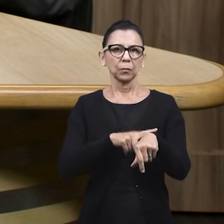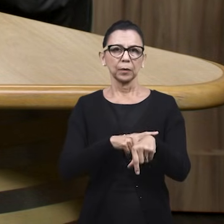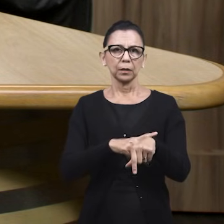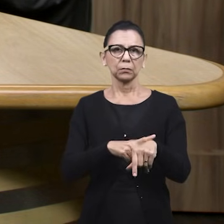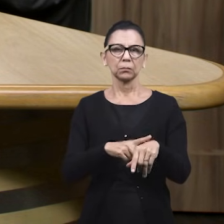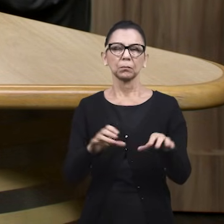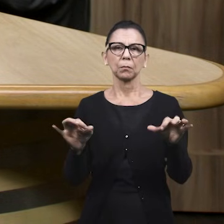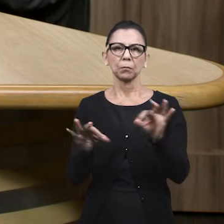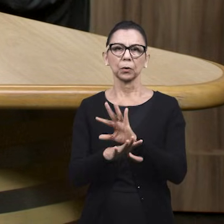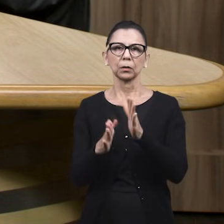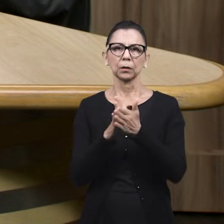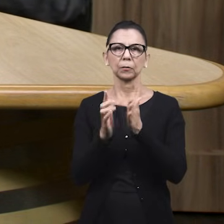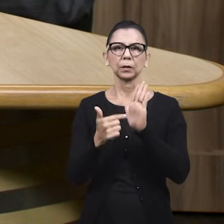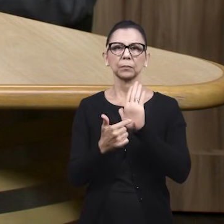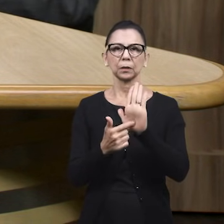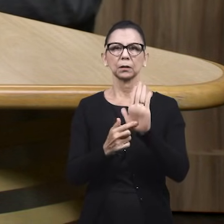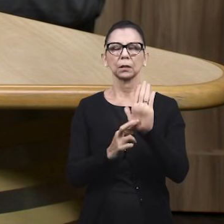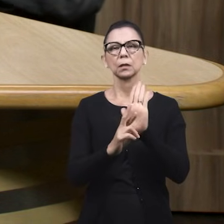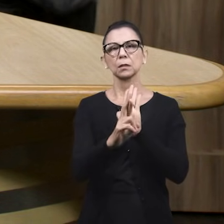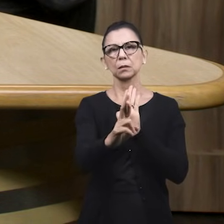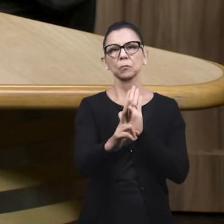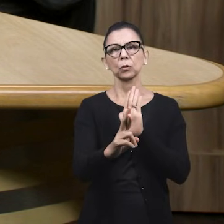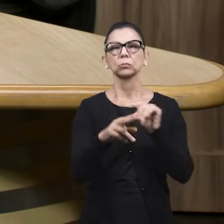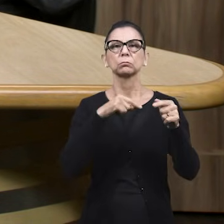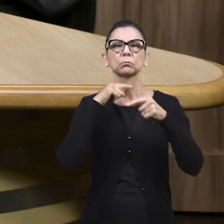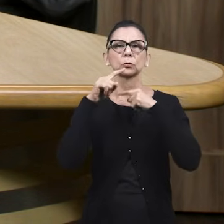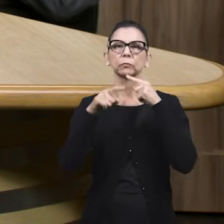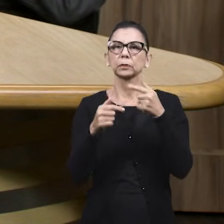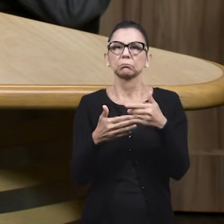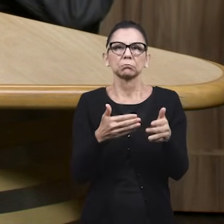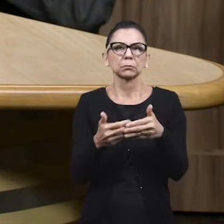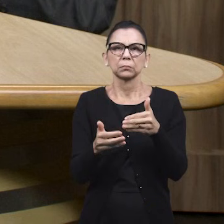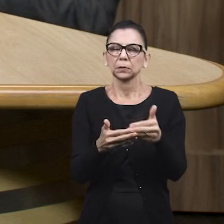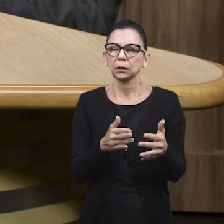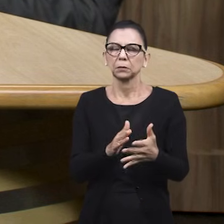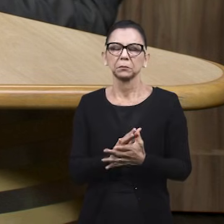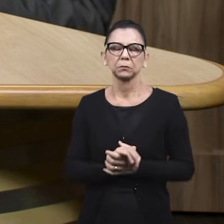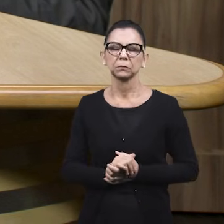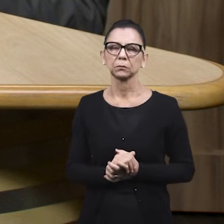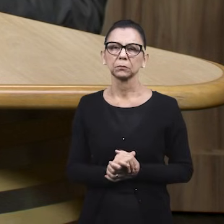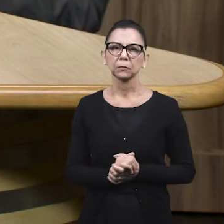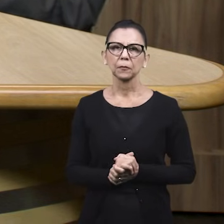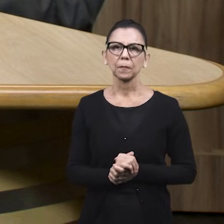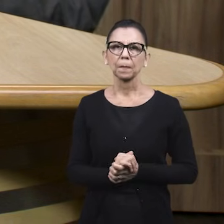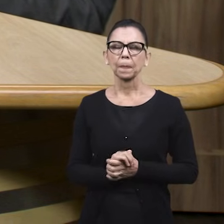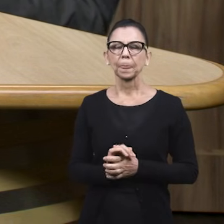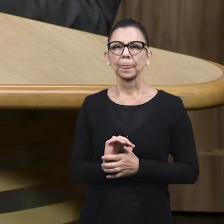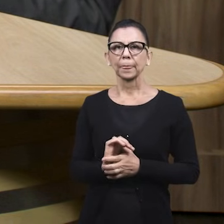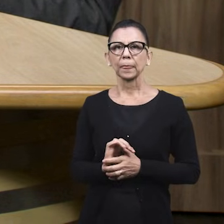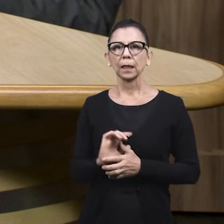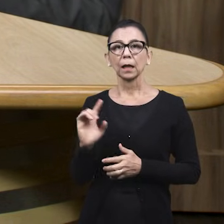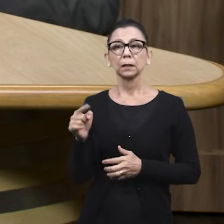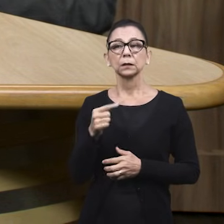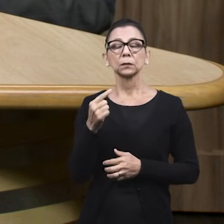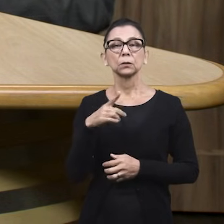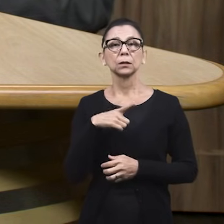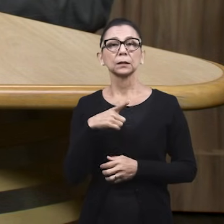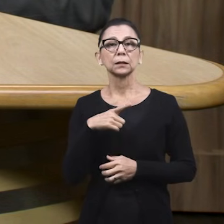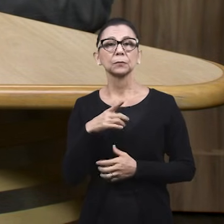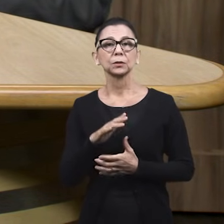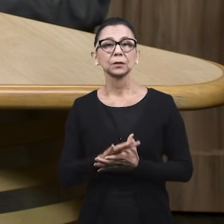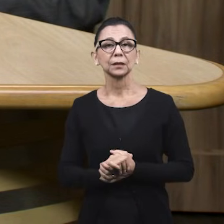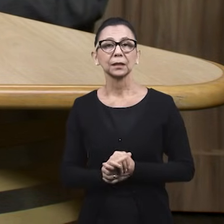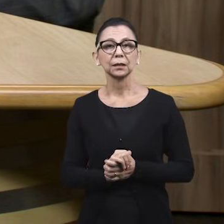está pronta para te responder. Mas ainda é o que nós chamamos, nós estamos de posse